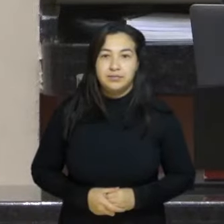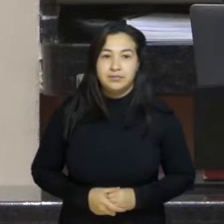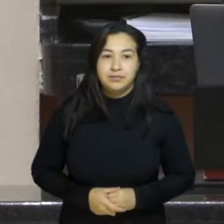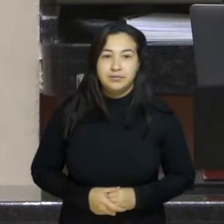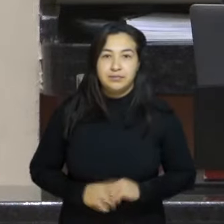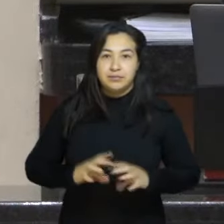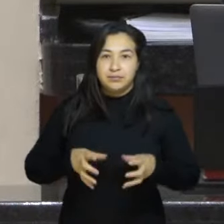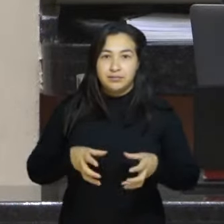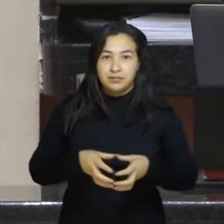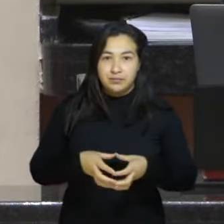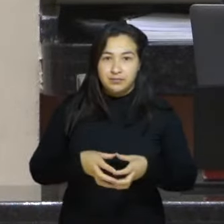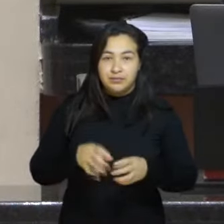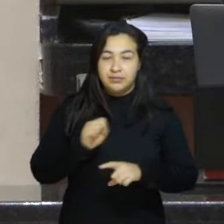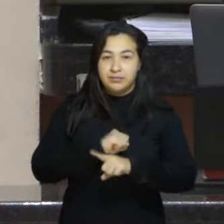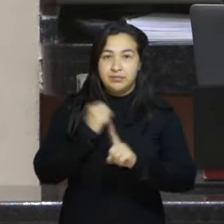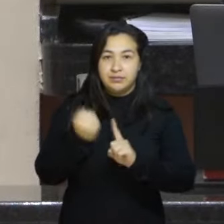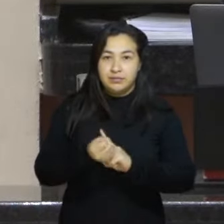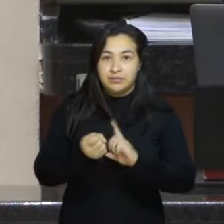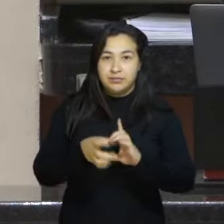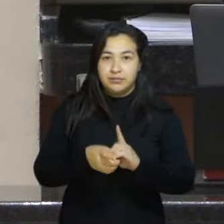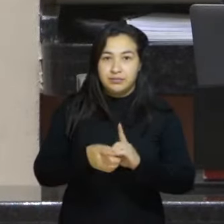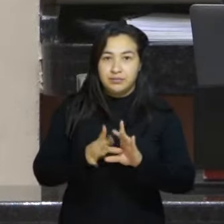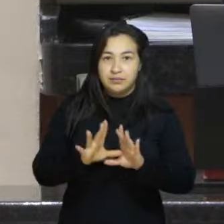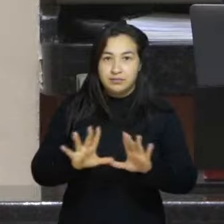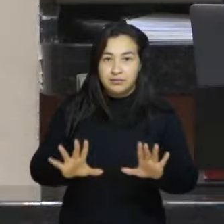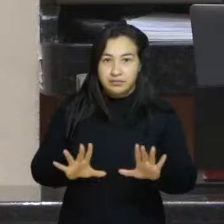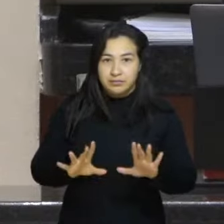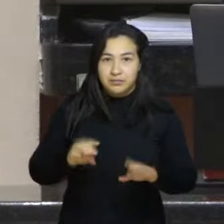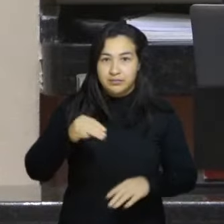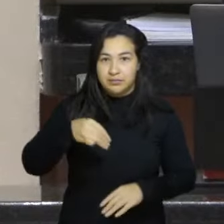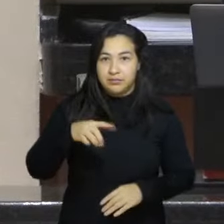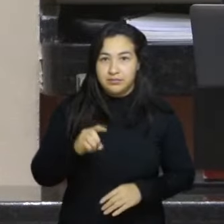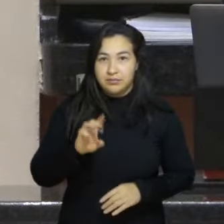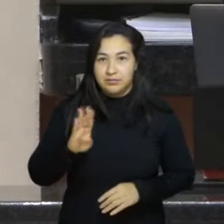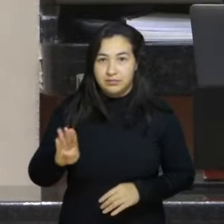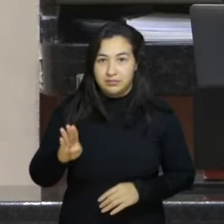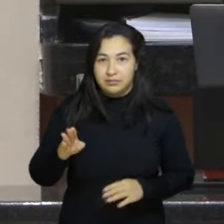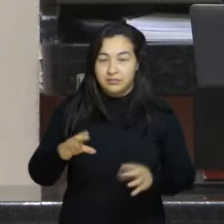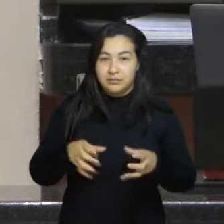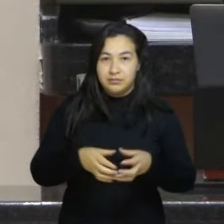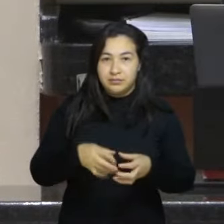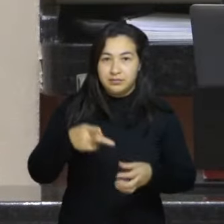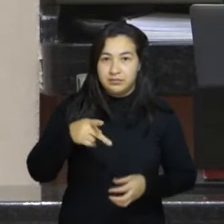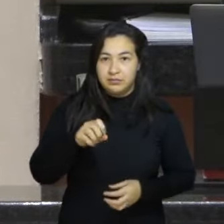Bloco Social Democrático, MDB e PSDB.